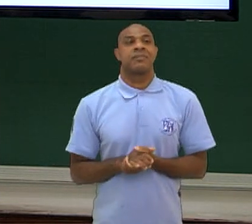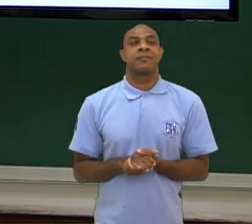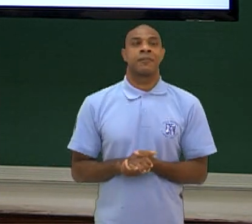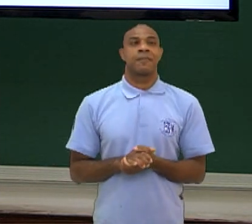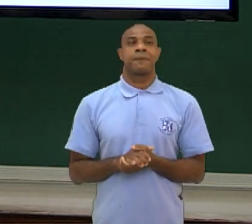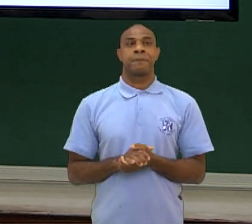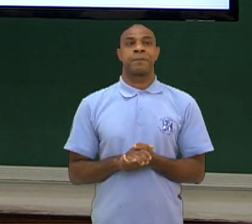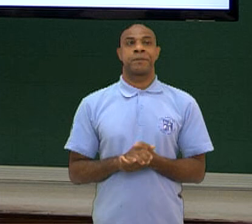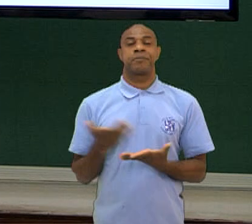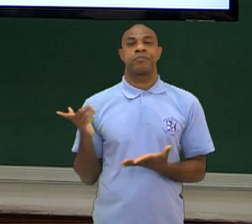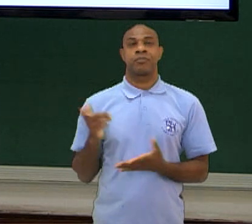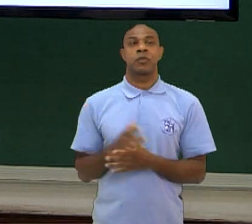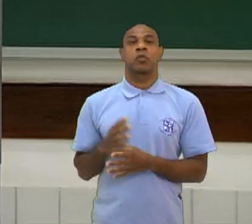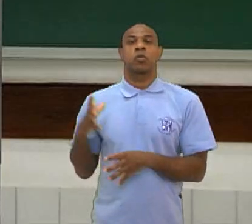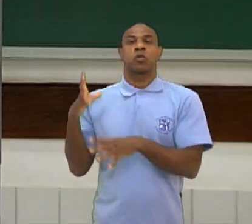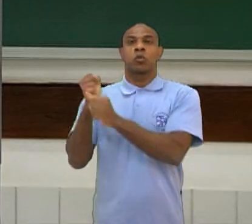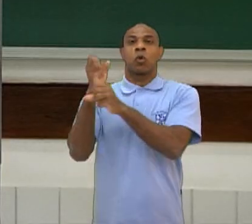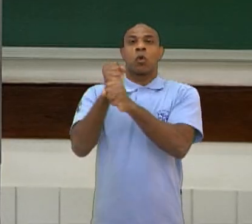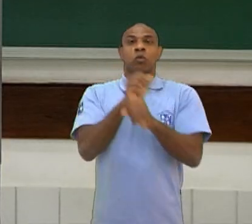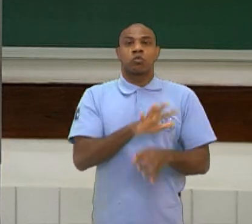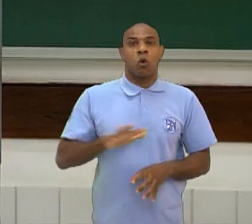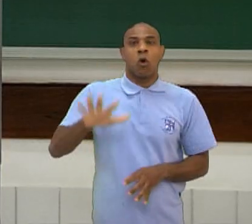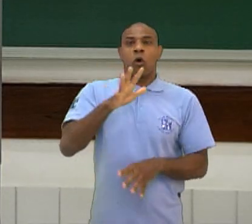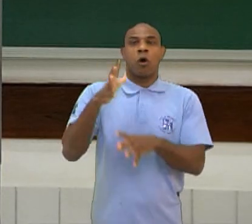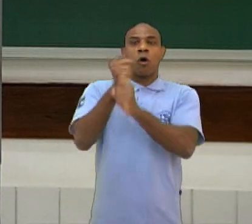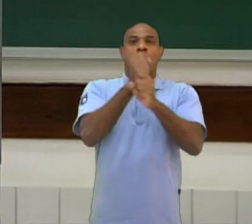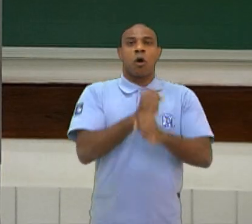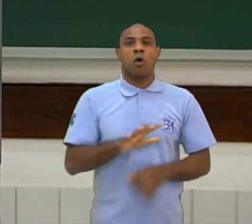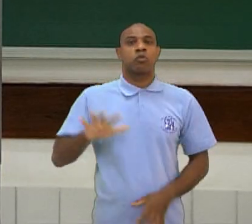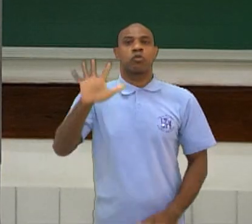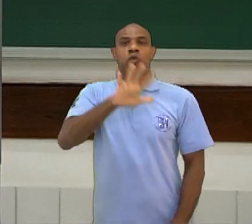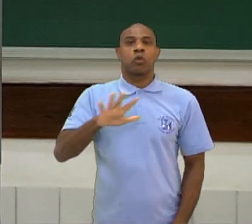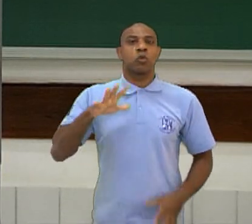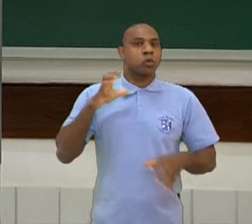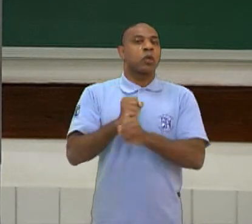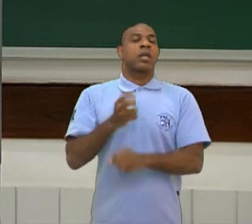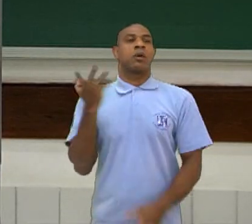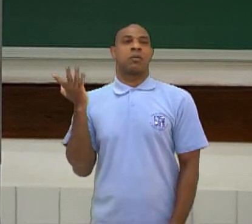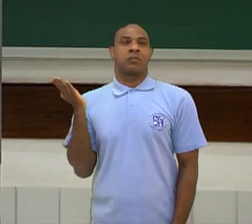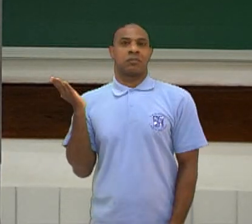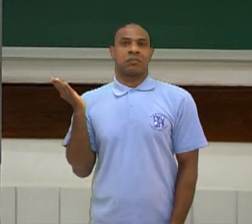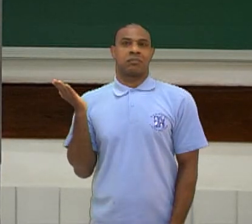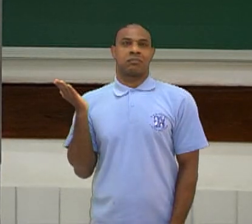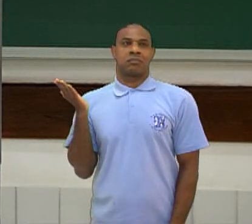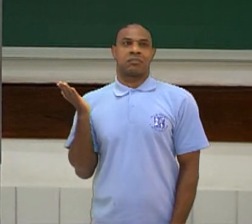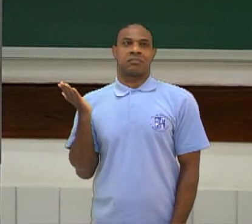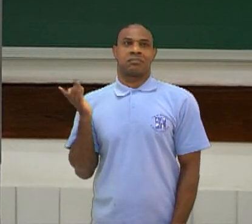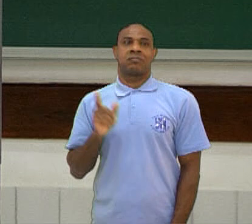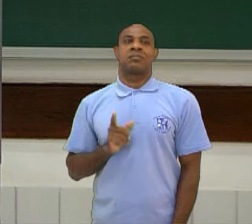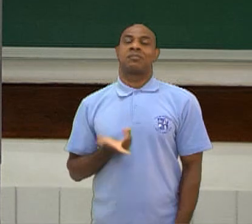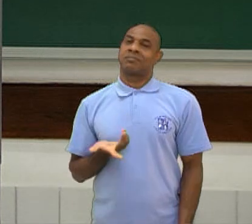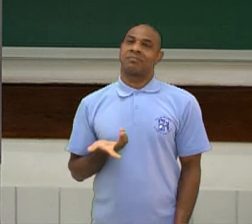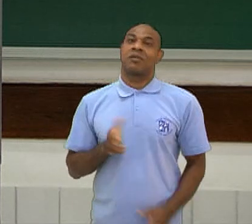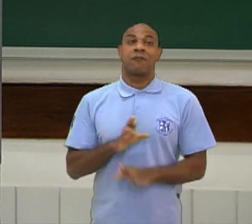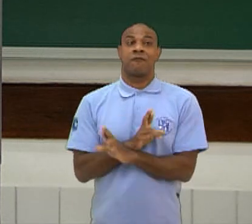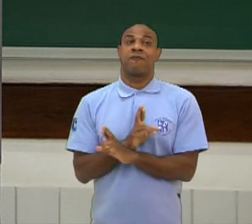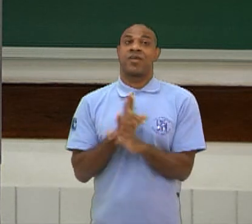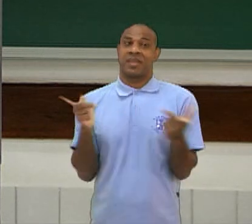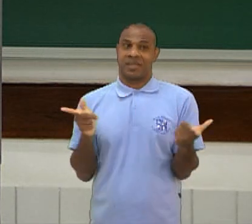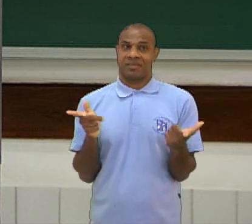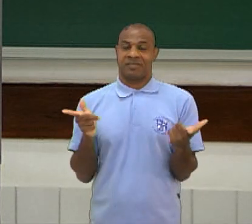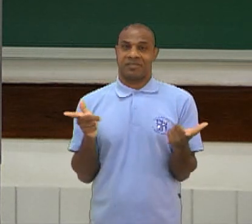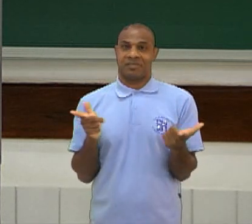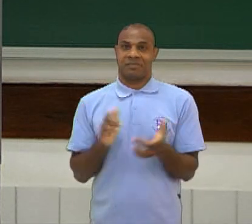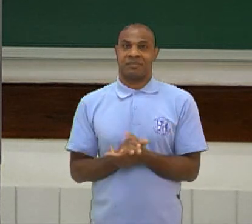contrários. Então, o totalitarismo, um outro regime político diferente, que é uma expressão máxima